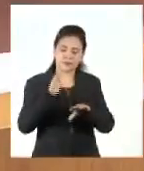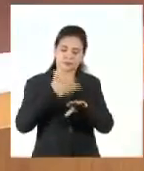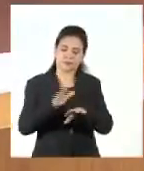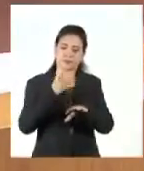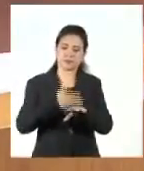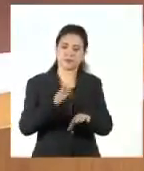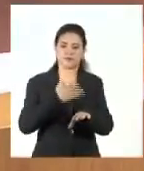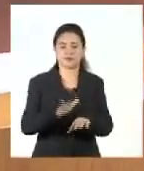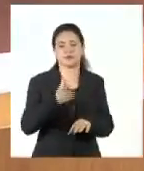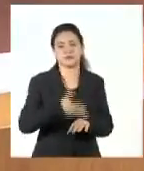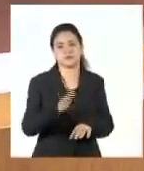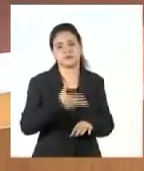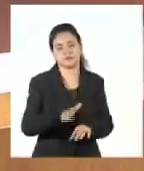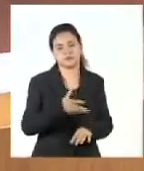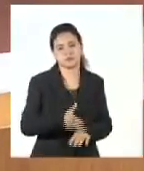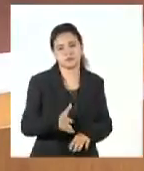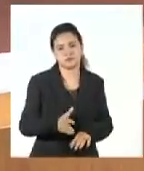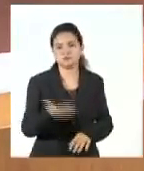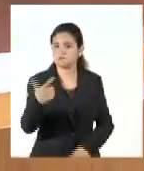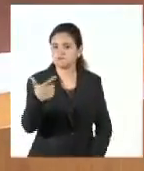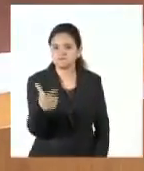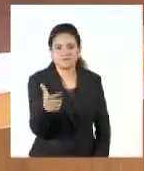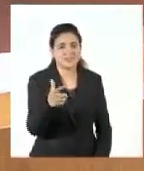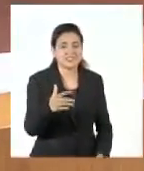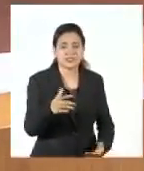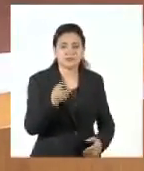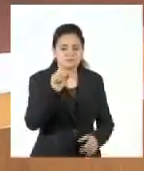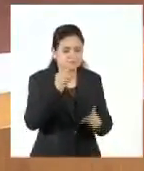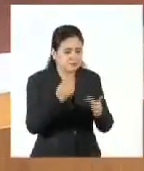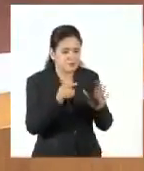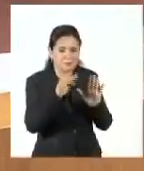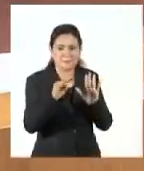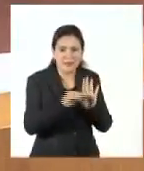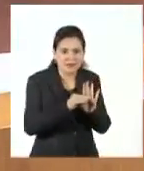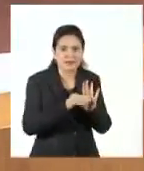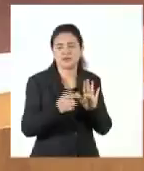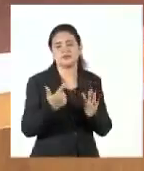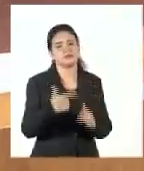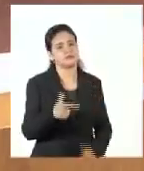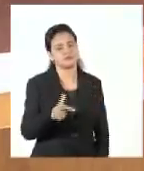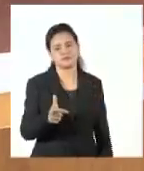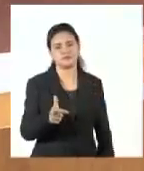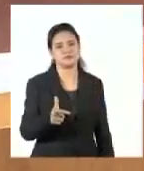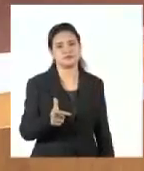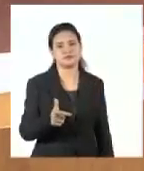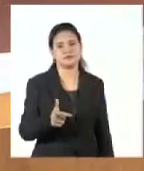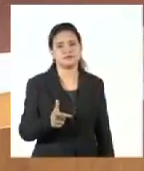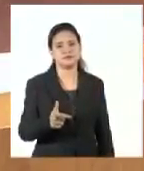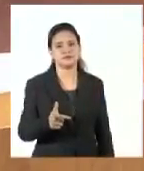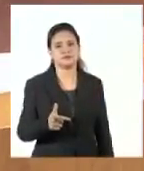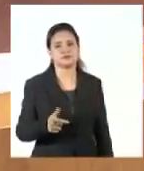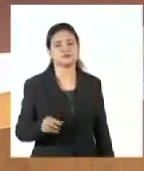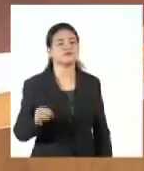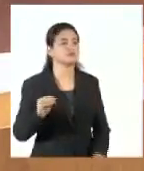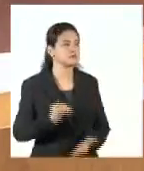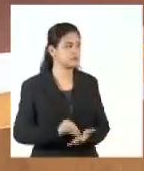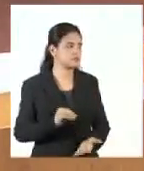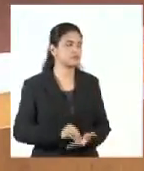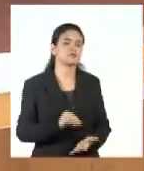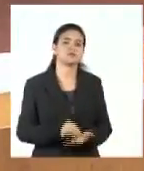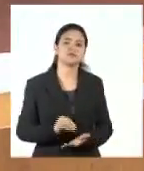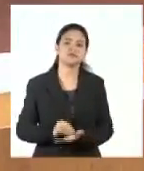metade do que ele diz estarão nas ruas. Foi ele quem desestruturou a administração da